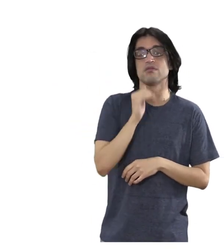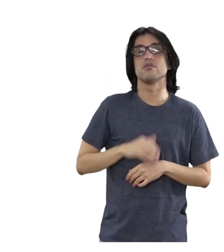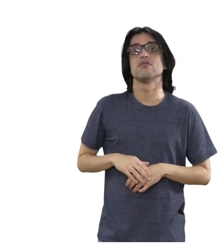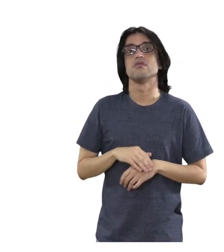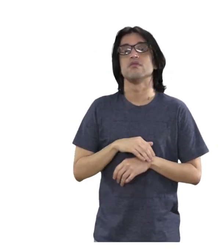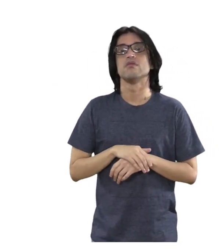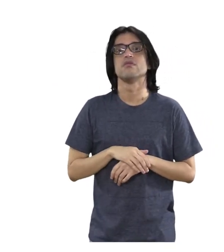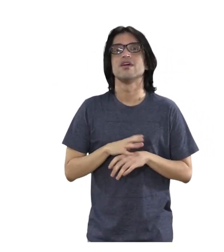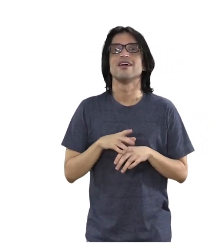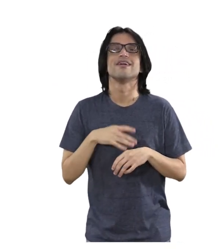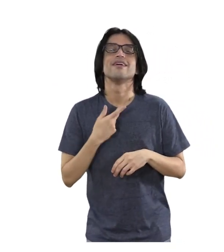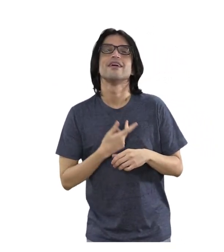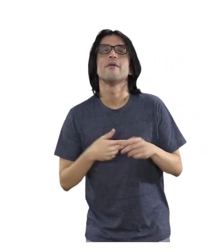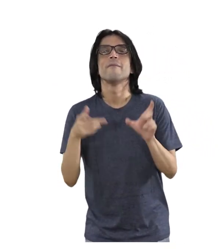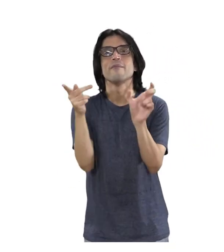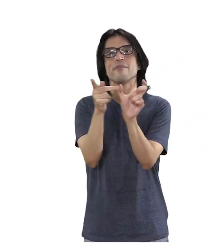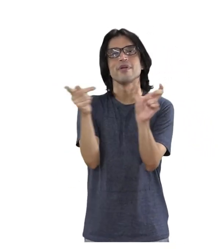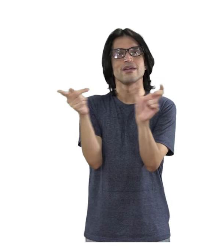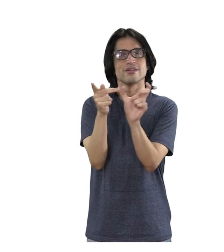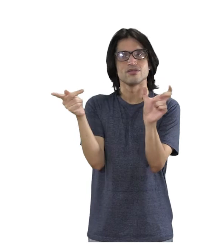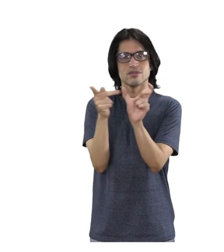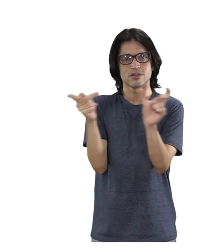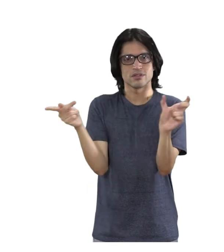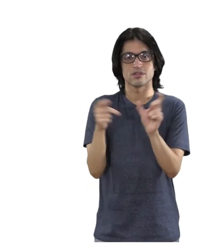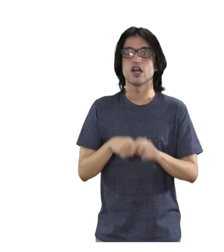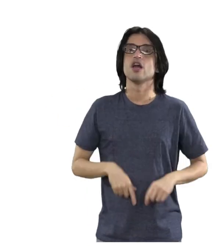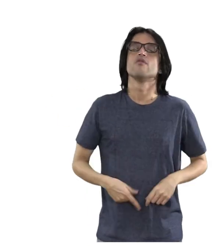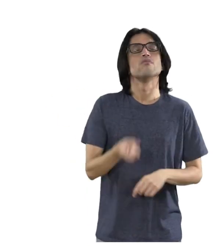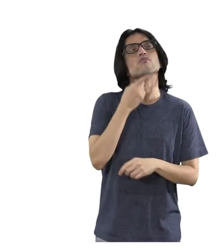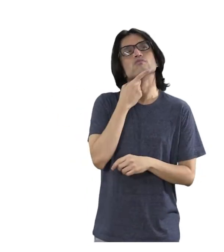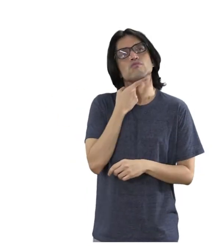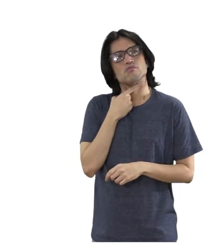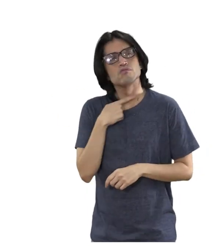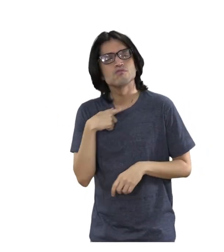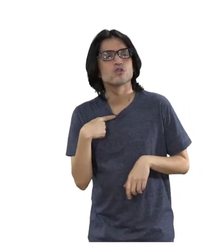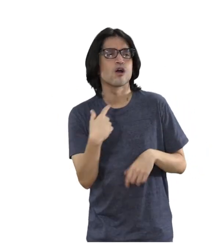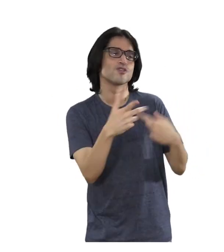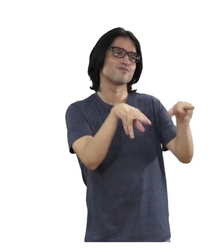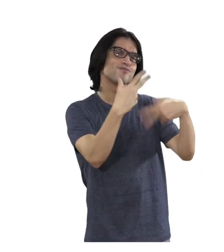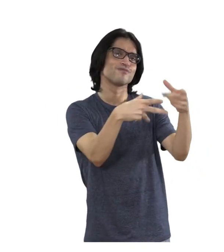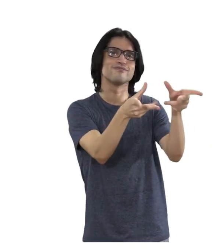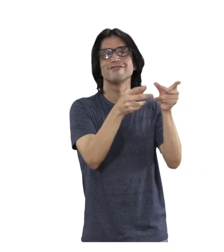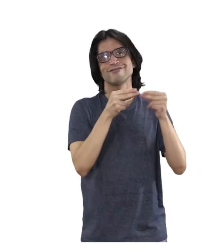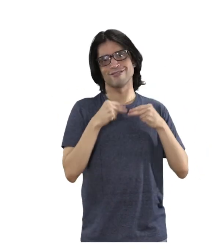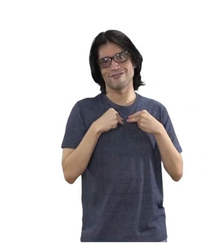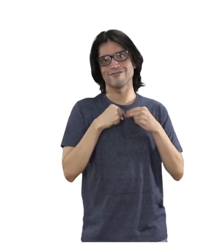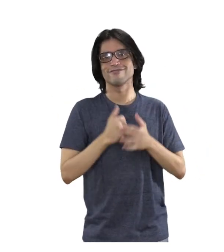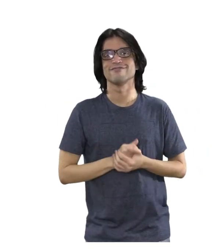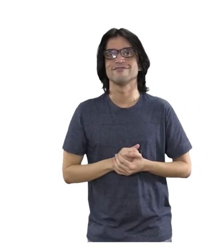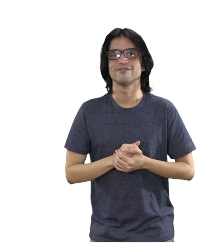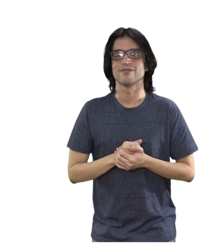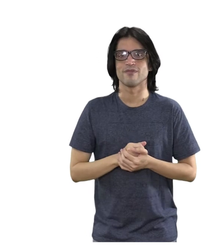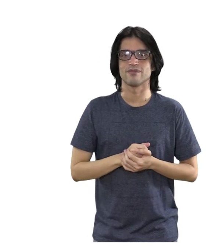função de predicado do sujeito. Meu desejo era que me dessem um presente. A